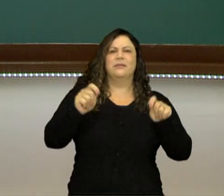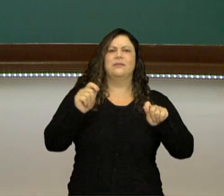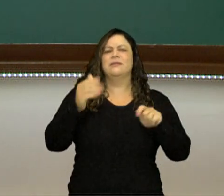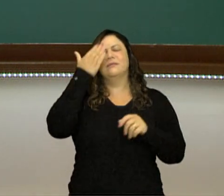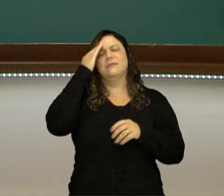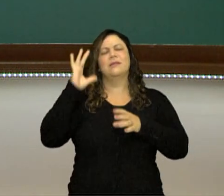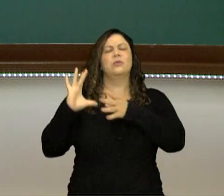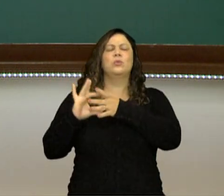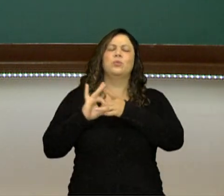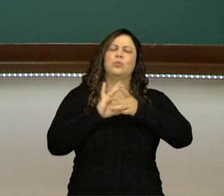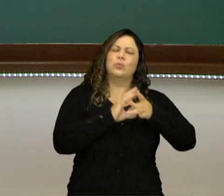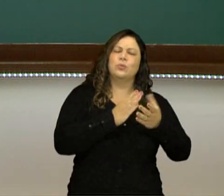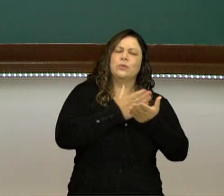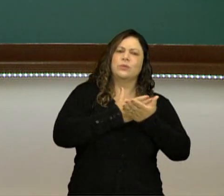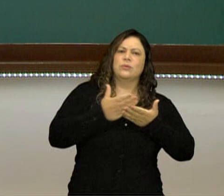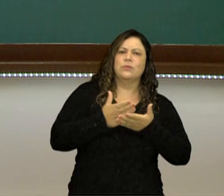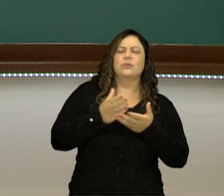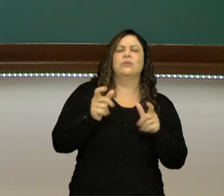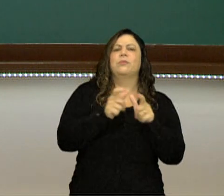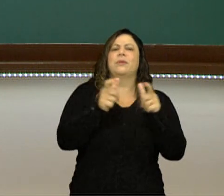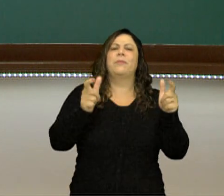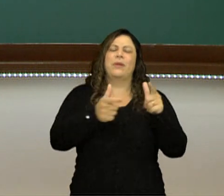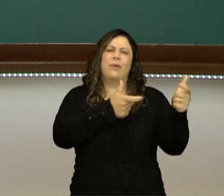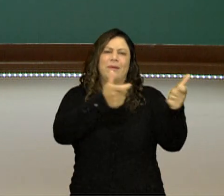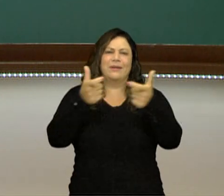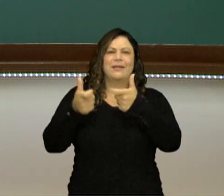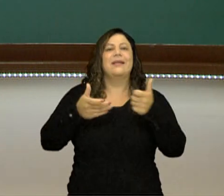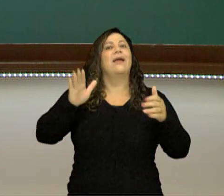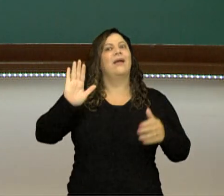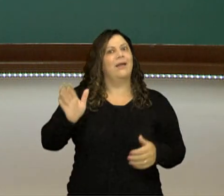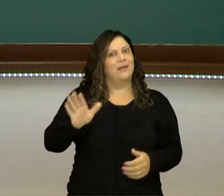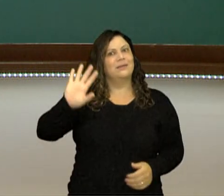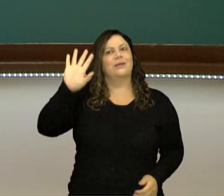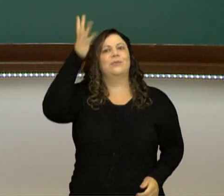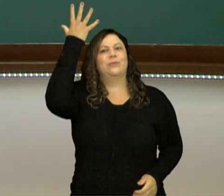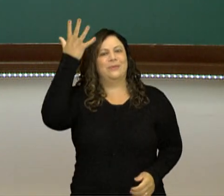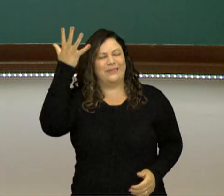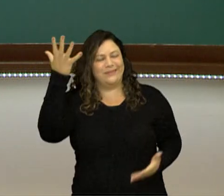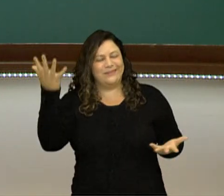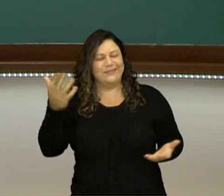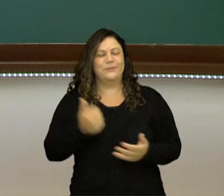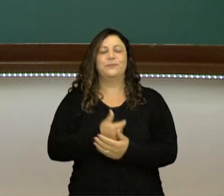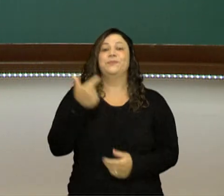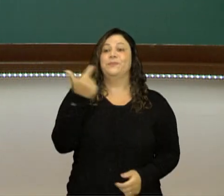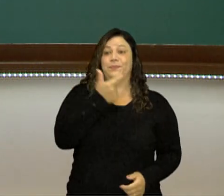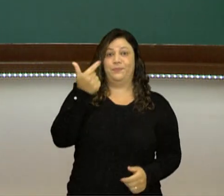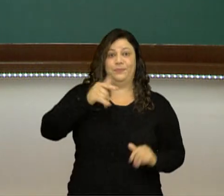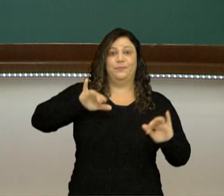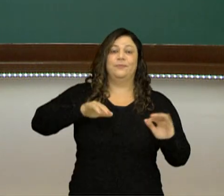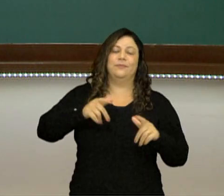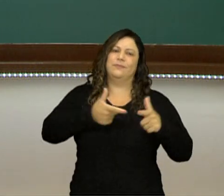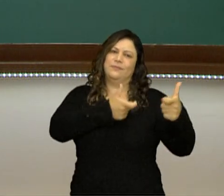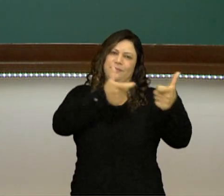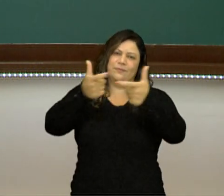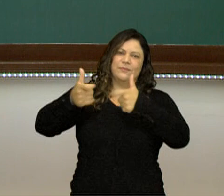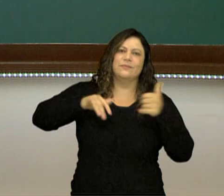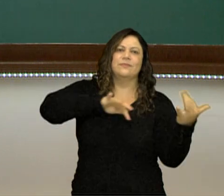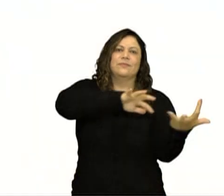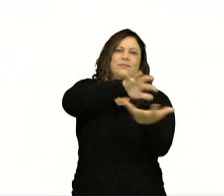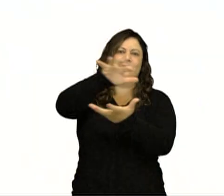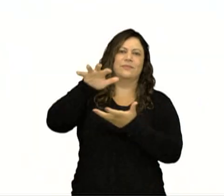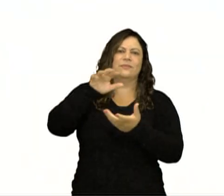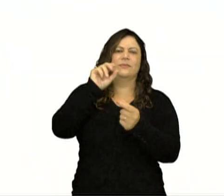contexto inicial para a maior guerra que já aconteceu no planeta Terra, a Segunda Guerra Mundial. Então, qual é